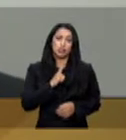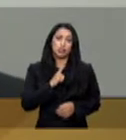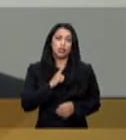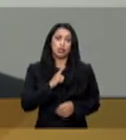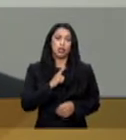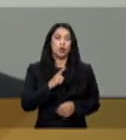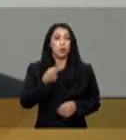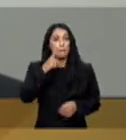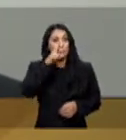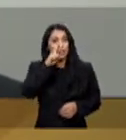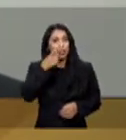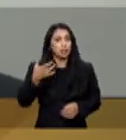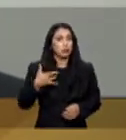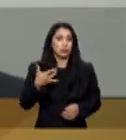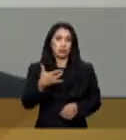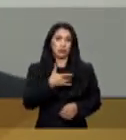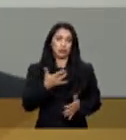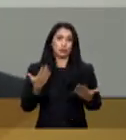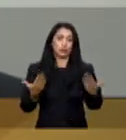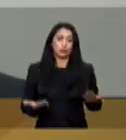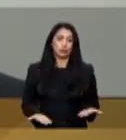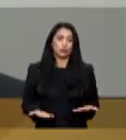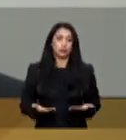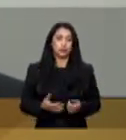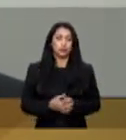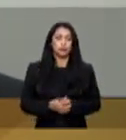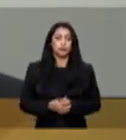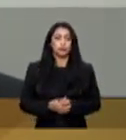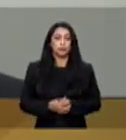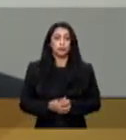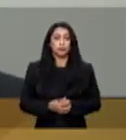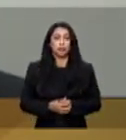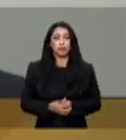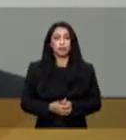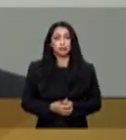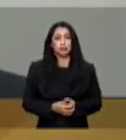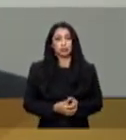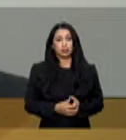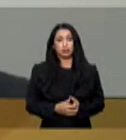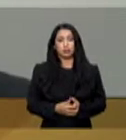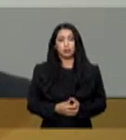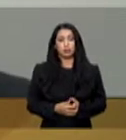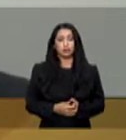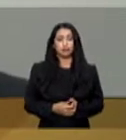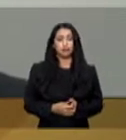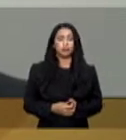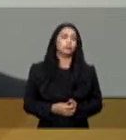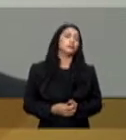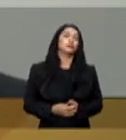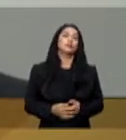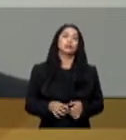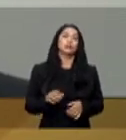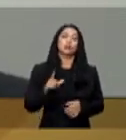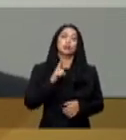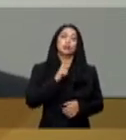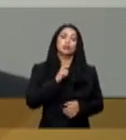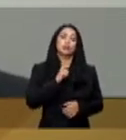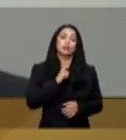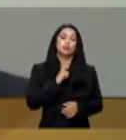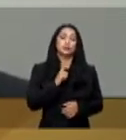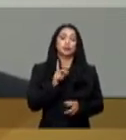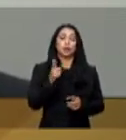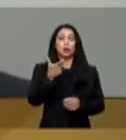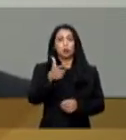negativo ou perigo à saúde pública. Miguel Reale Júnior, na obra já citada. Nesse mesmo sentido, ensinamento de Celso Del Manto